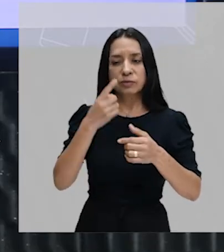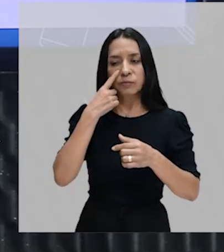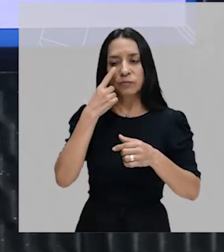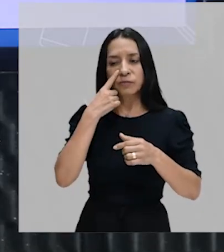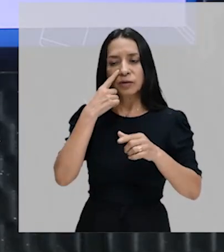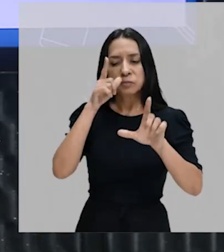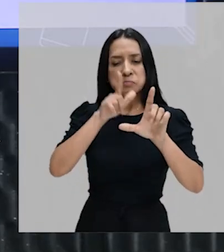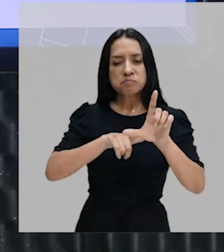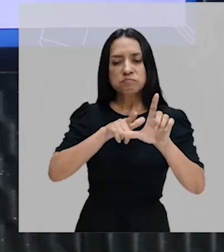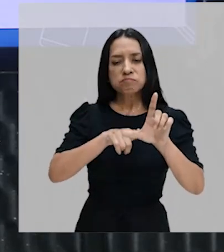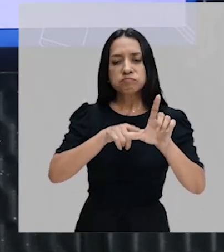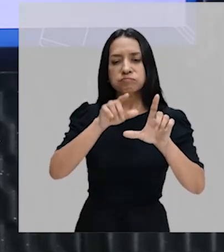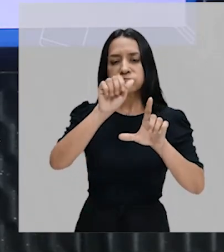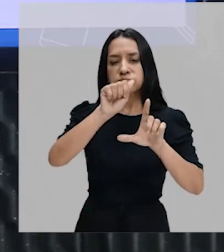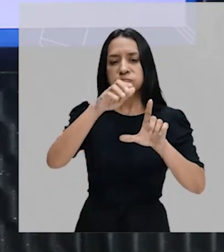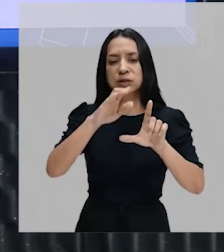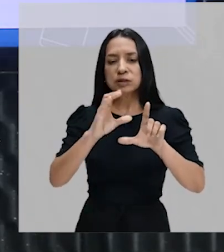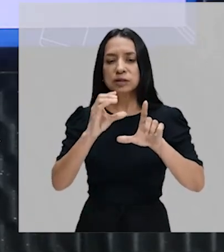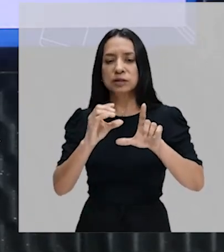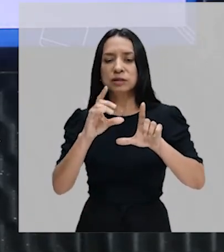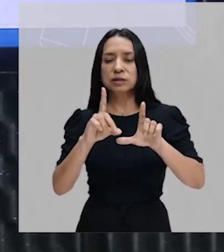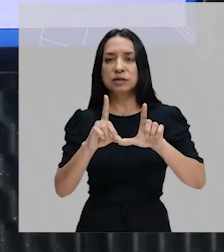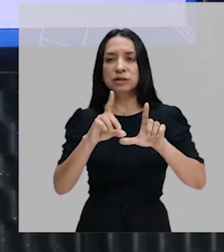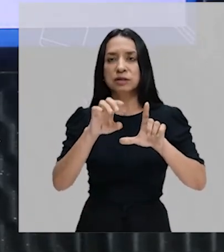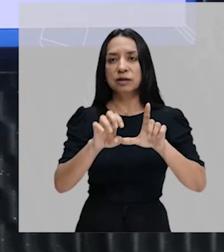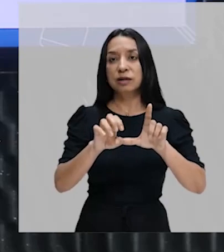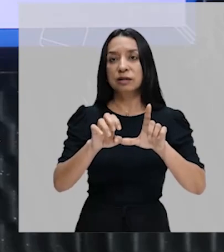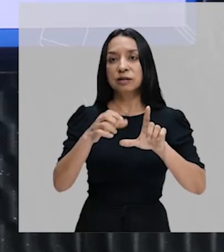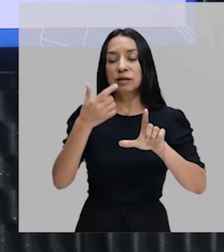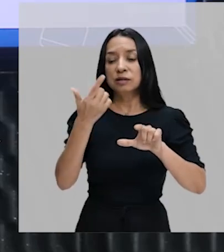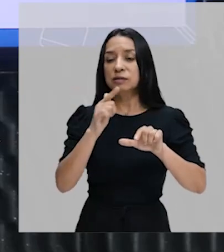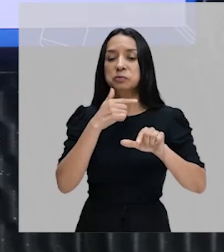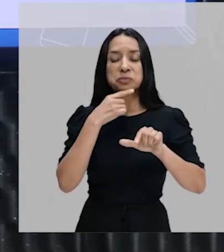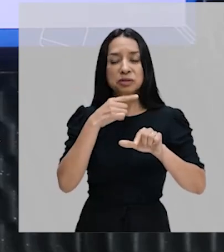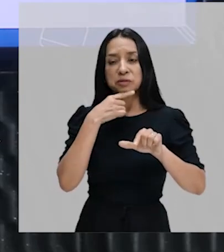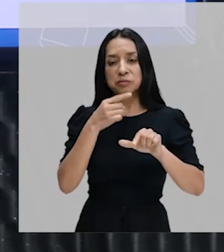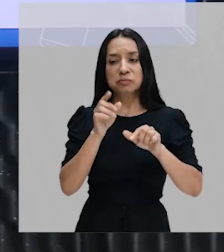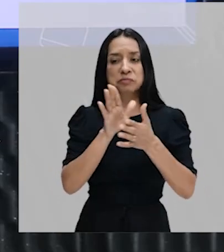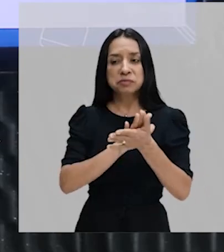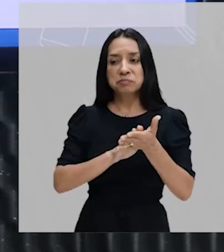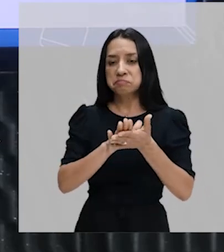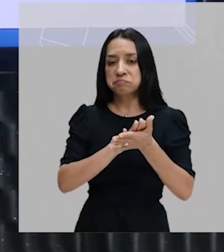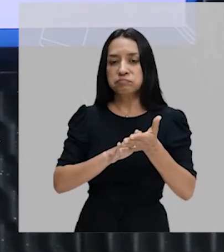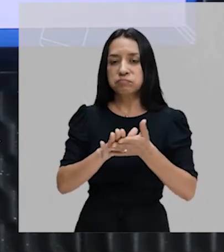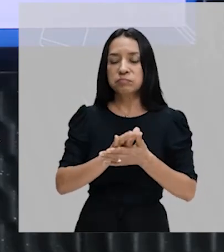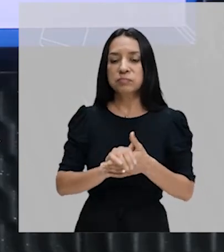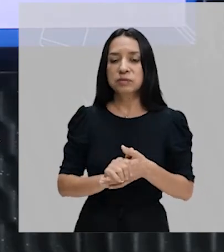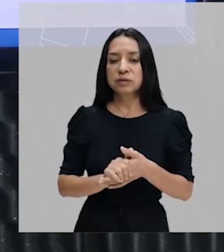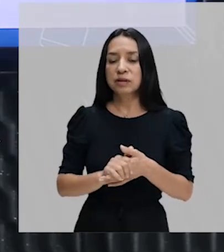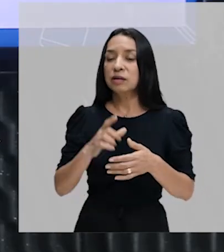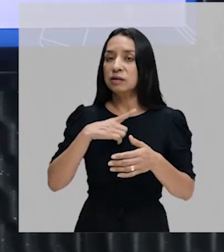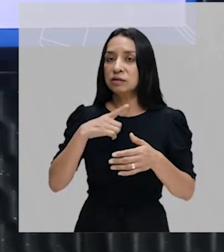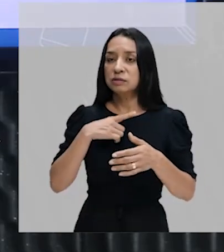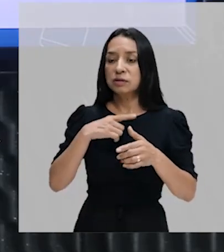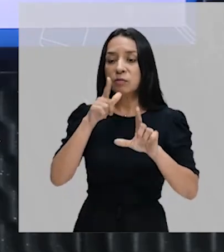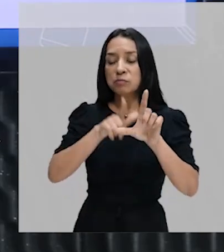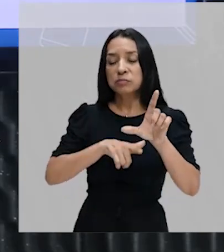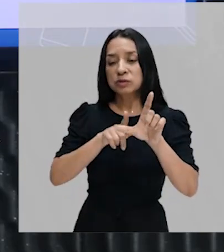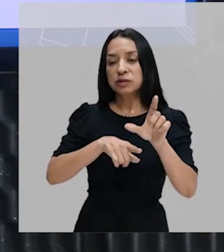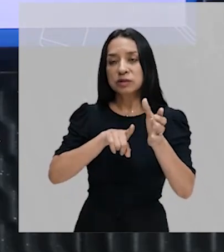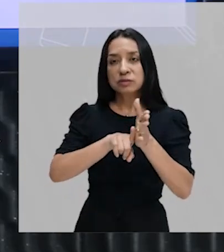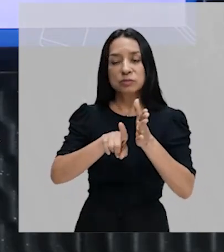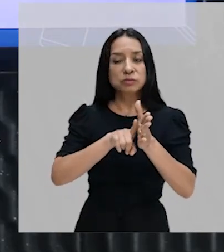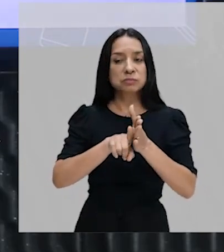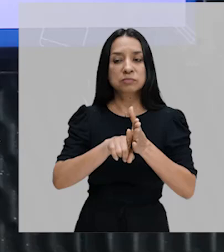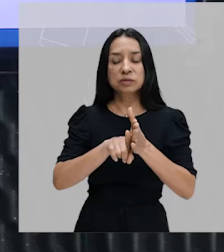letra, justamente para que você não tenha dúvida nenhuma, até porque tem umas letras aqui na questão que a gente sabe que não tem a